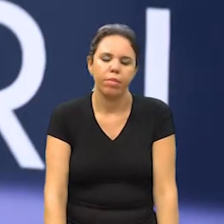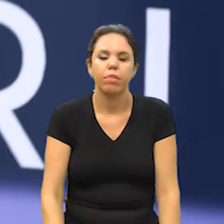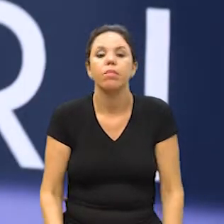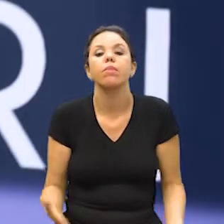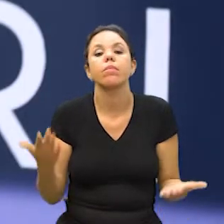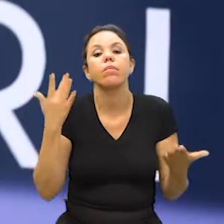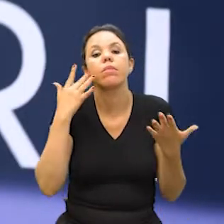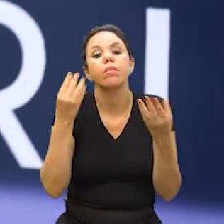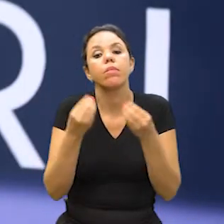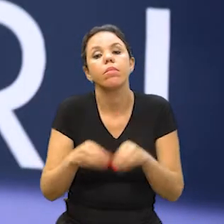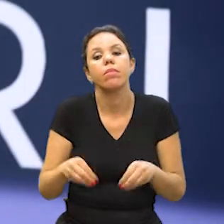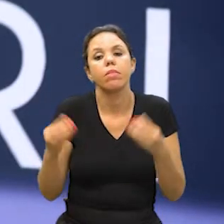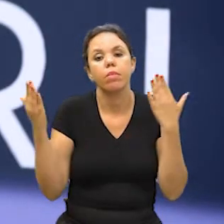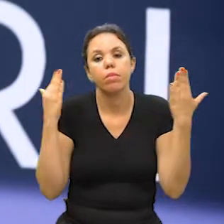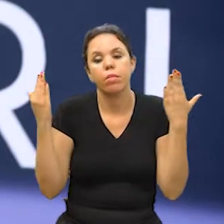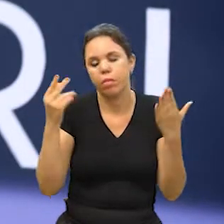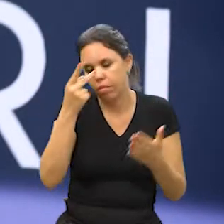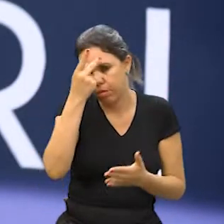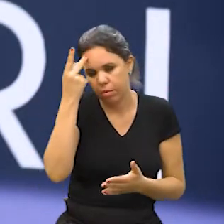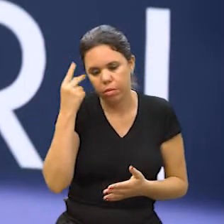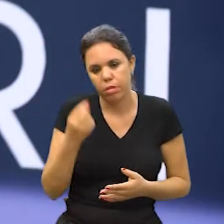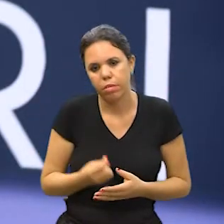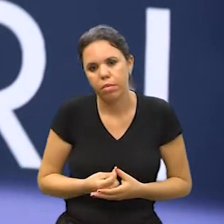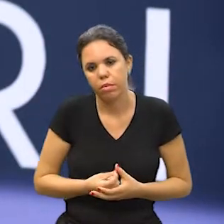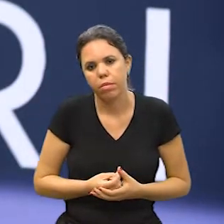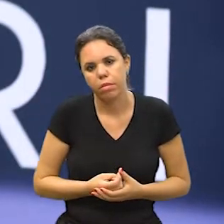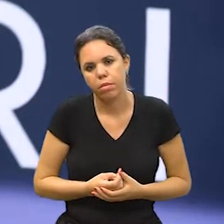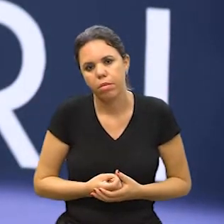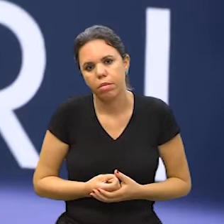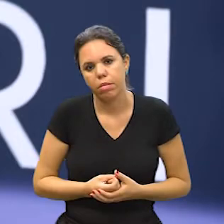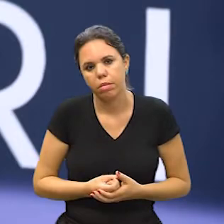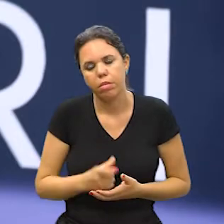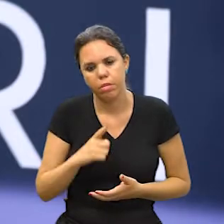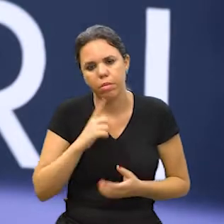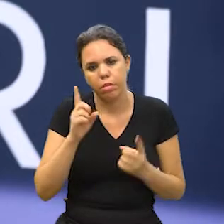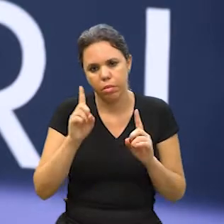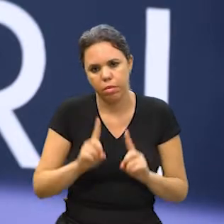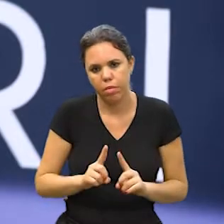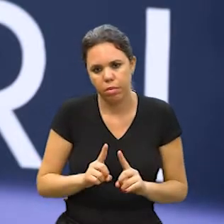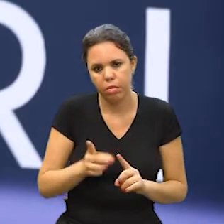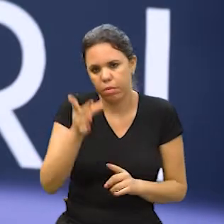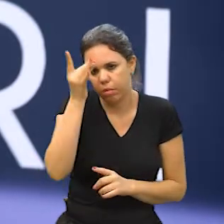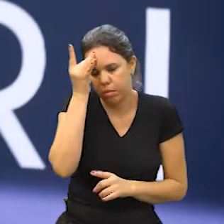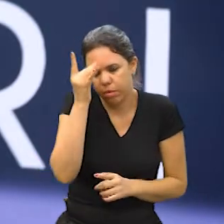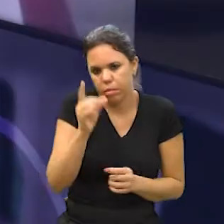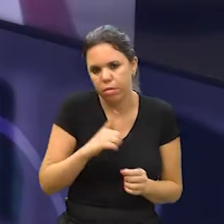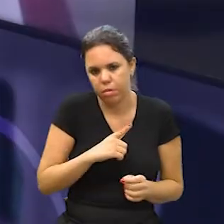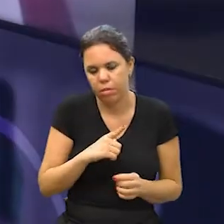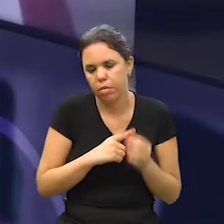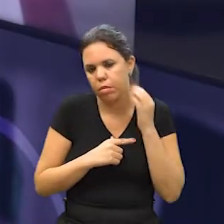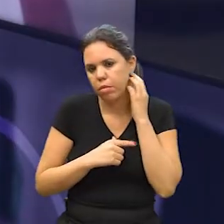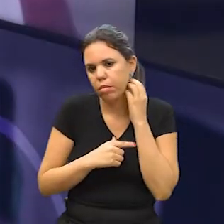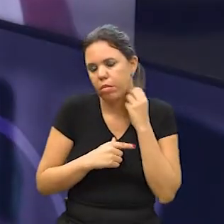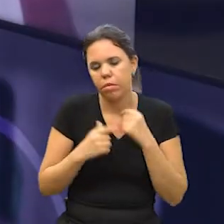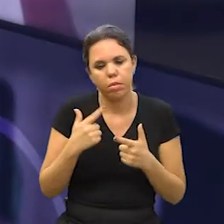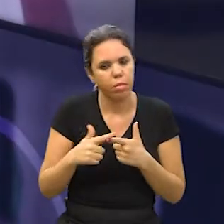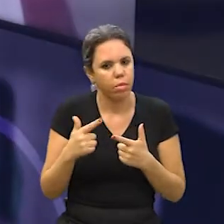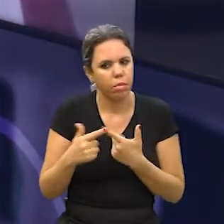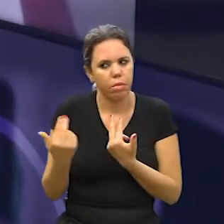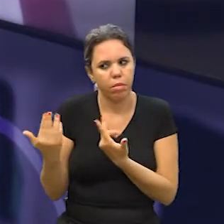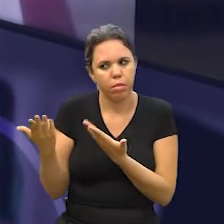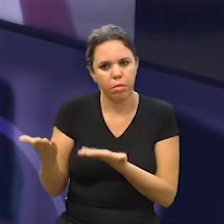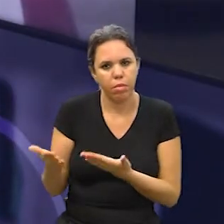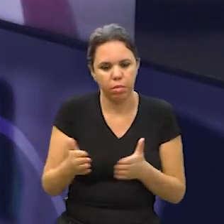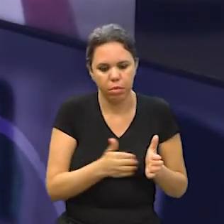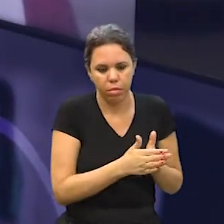impacto psicológico, Márcia, de uma pessoa que tem uma deficiência adquirida, né, que tem um problema como esse